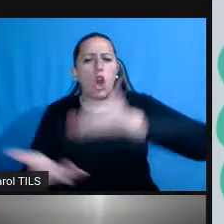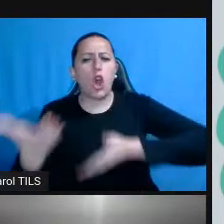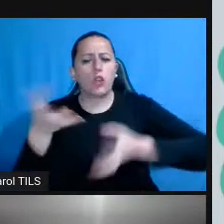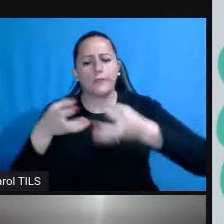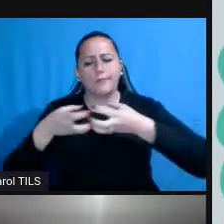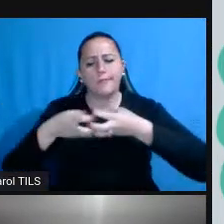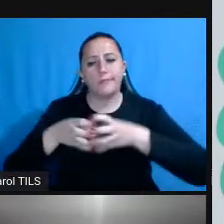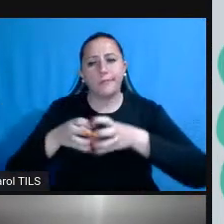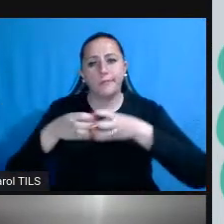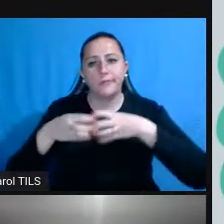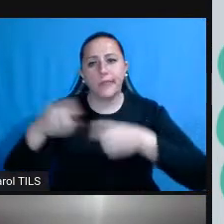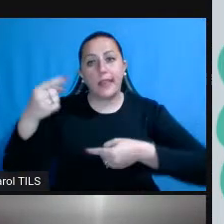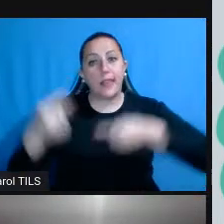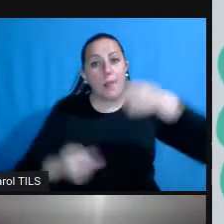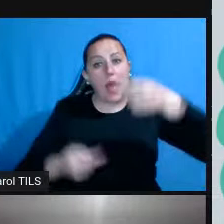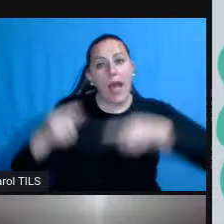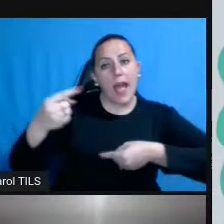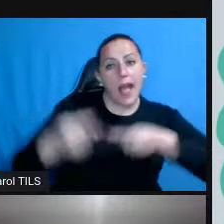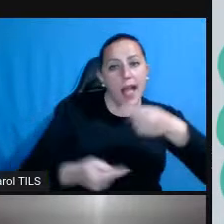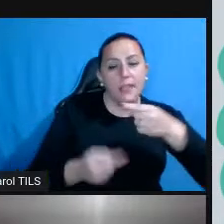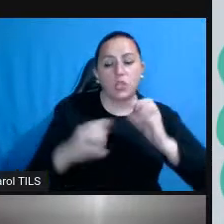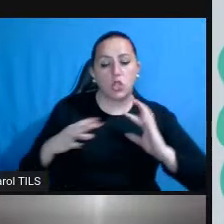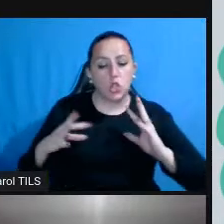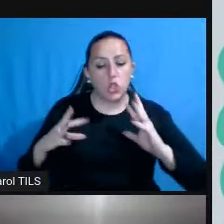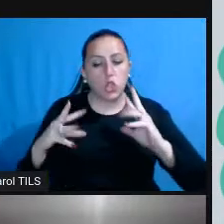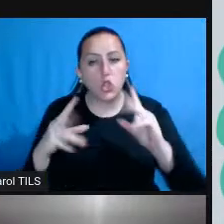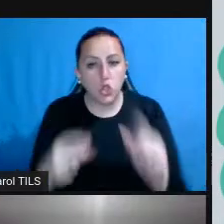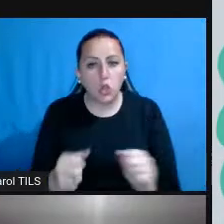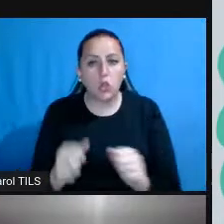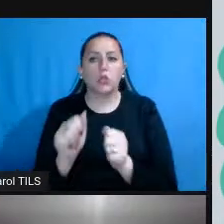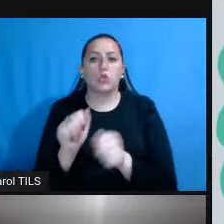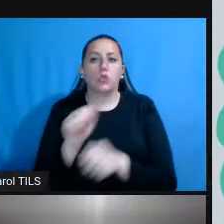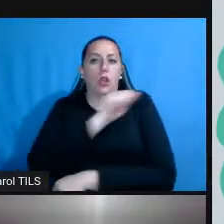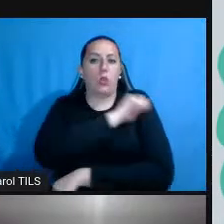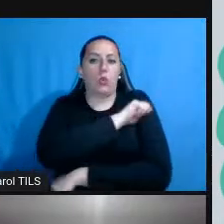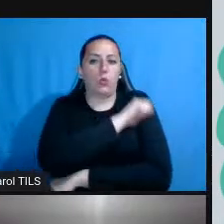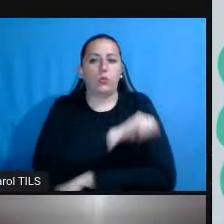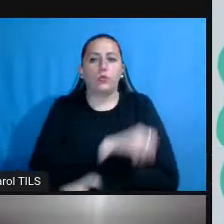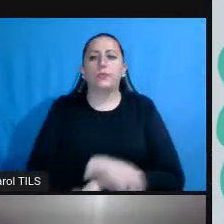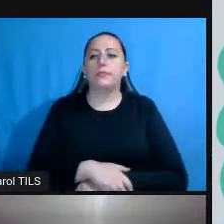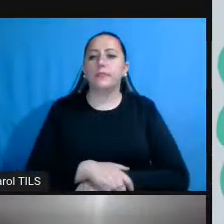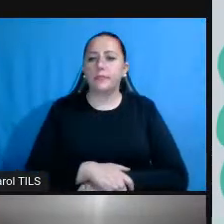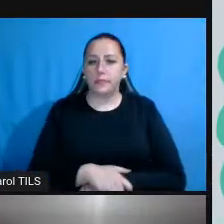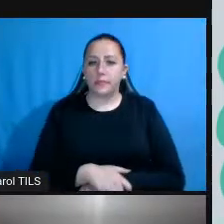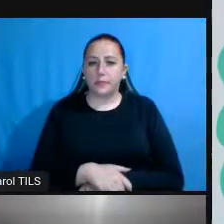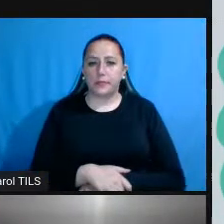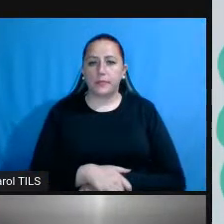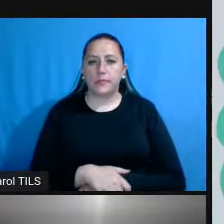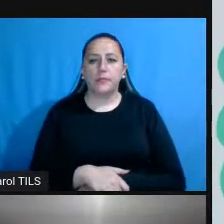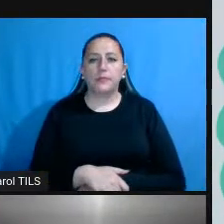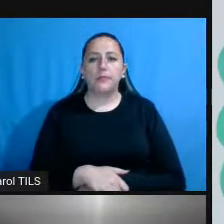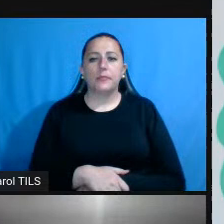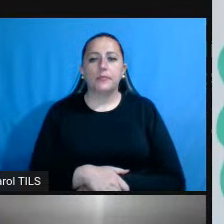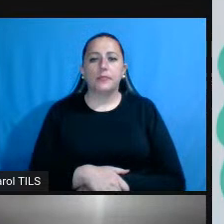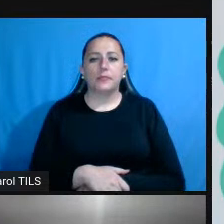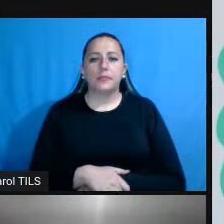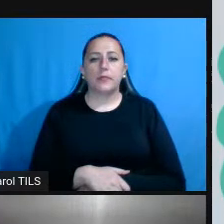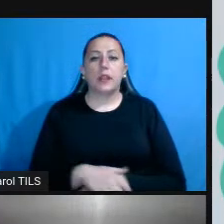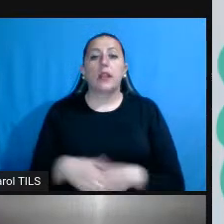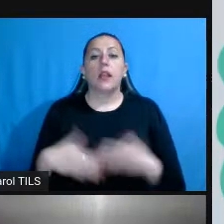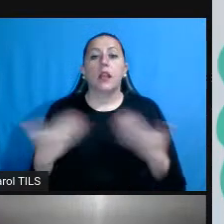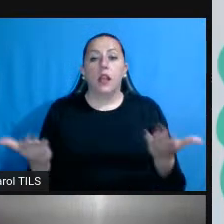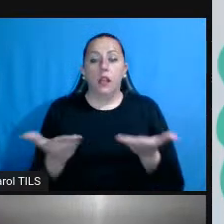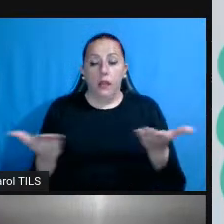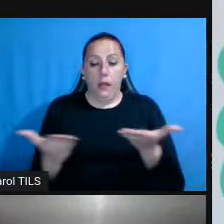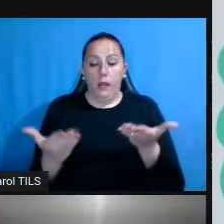com todos os estudantes serão realizadas. Tá? Então, eu vou tentar aqui passar para vocês. No